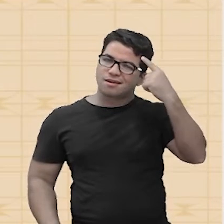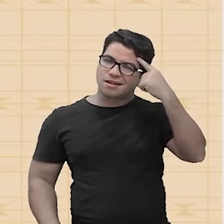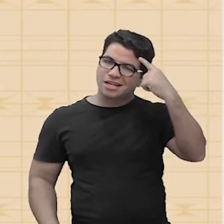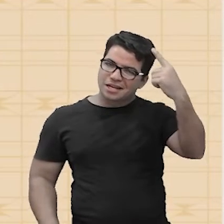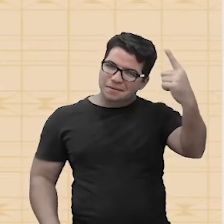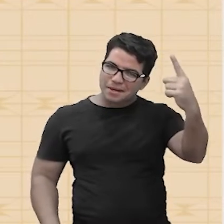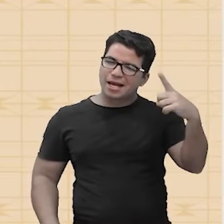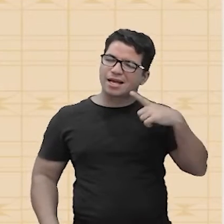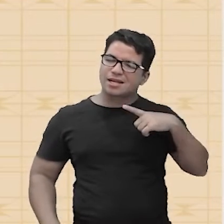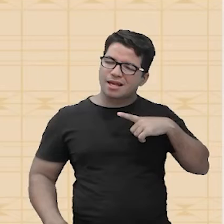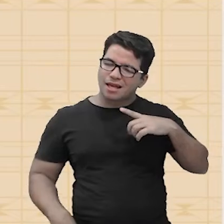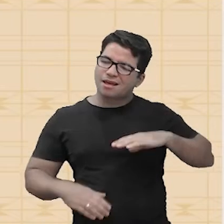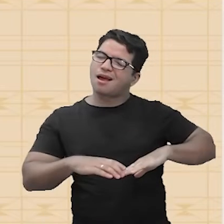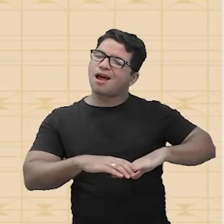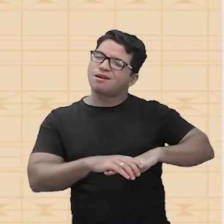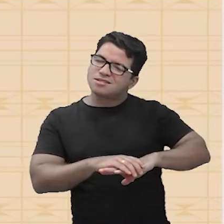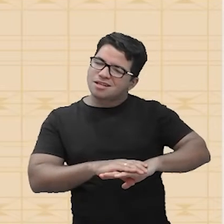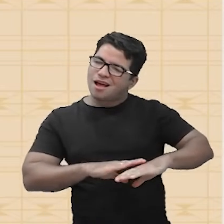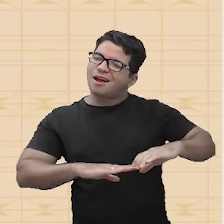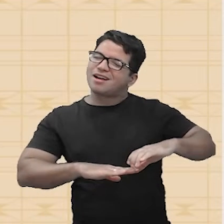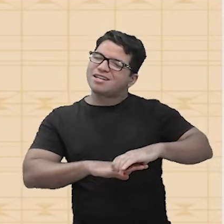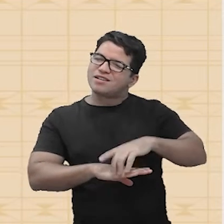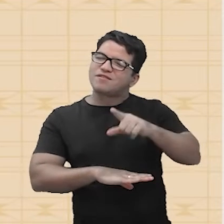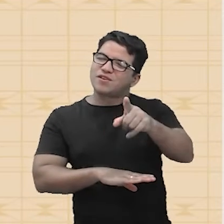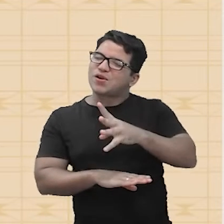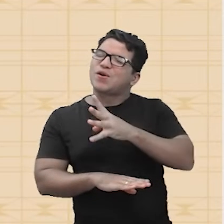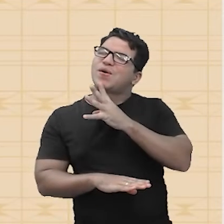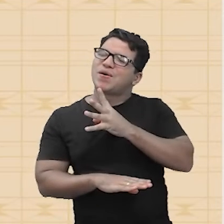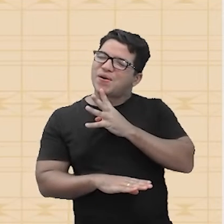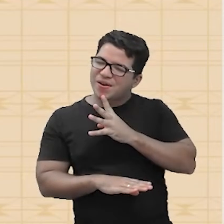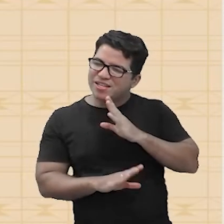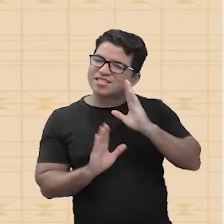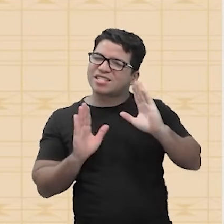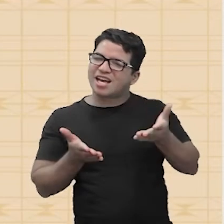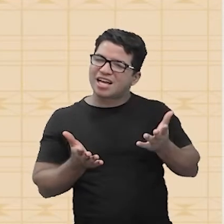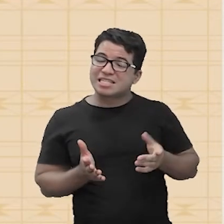calçado que você já sabe qual é, muito cobiçado.